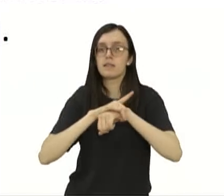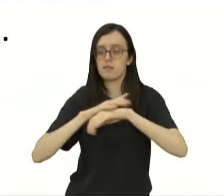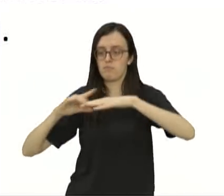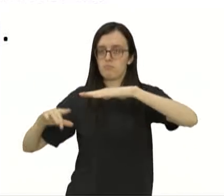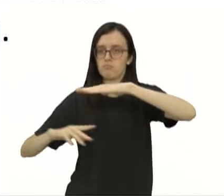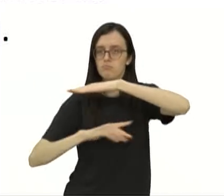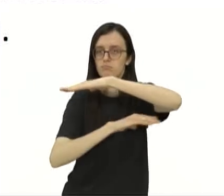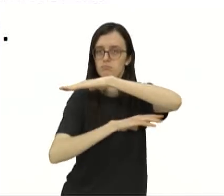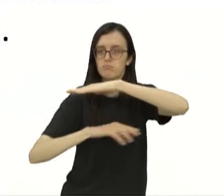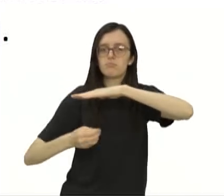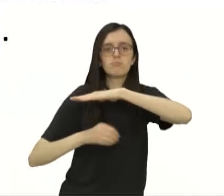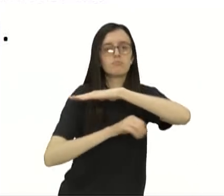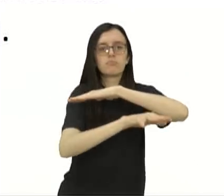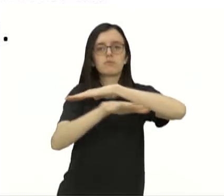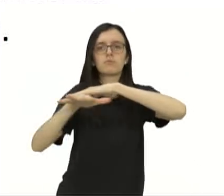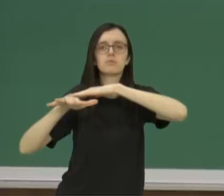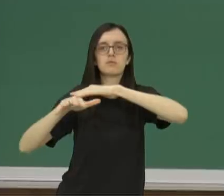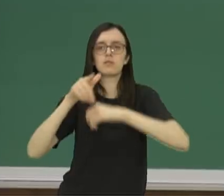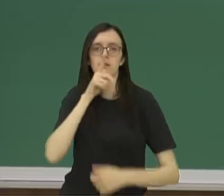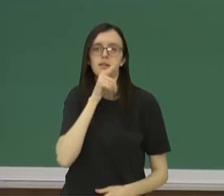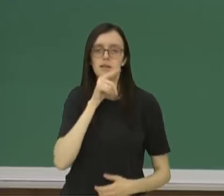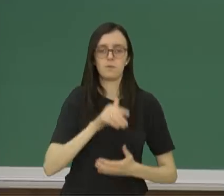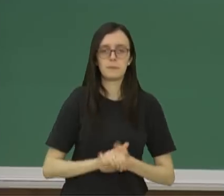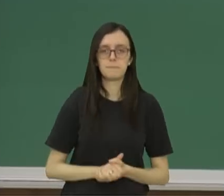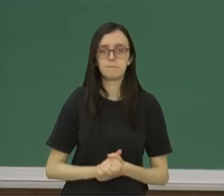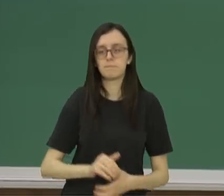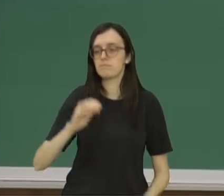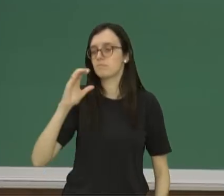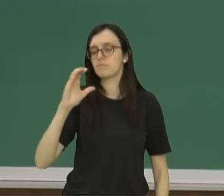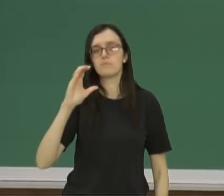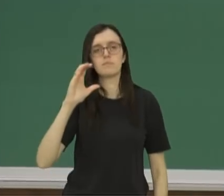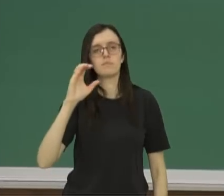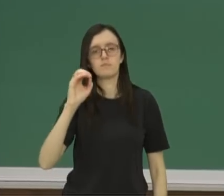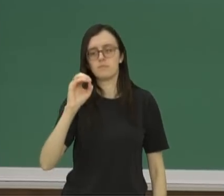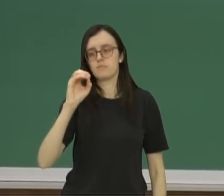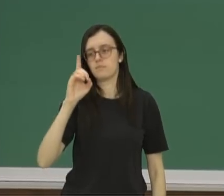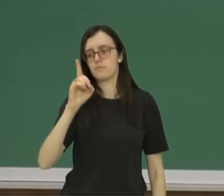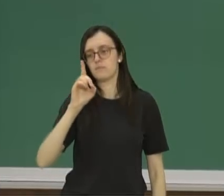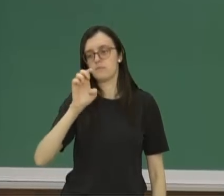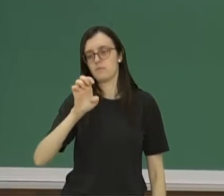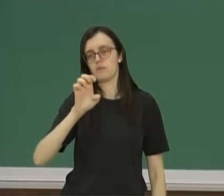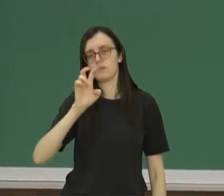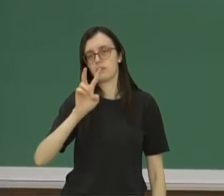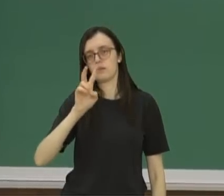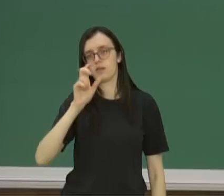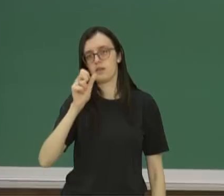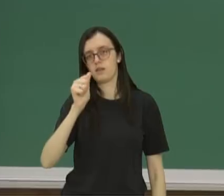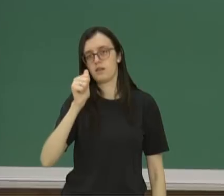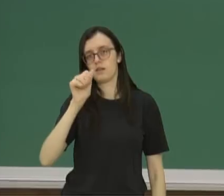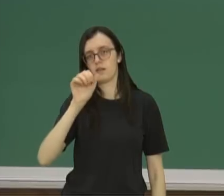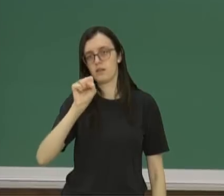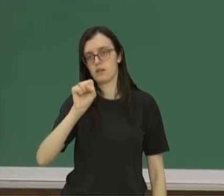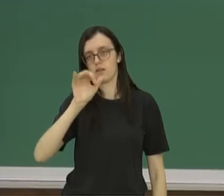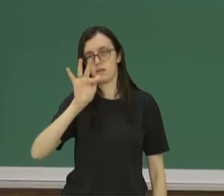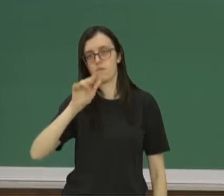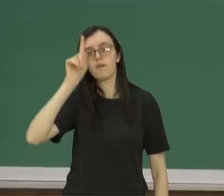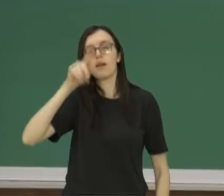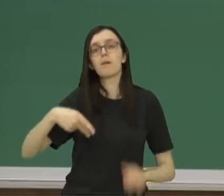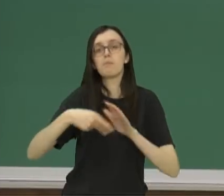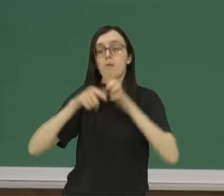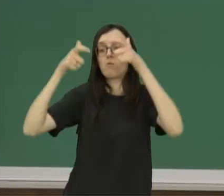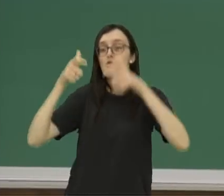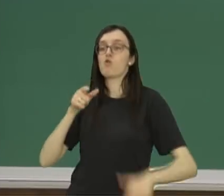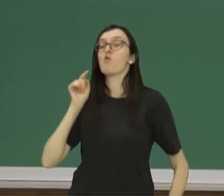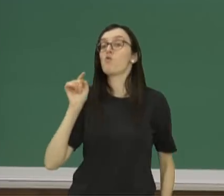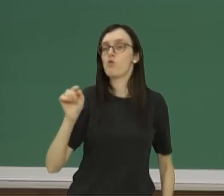hídrica. Então, se você perceber, a Codevasf é uma agência nacional que atua no desenvolvimento no Vale do São